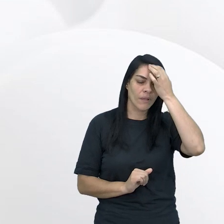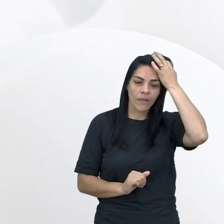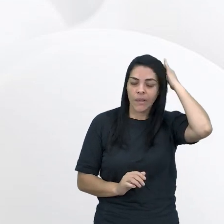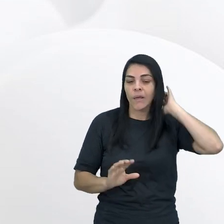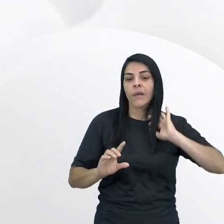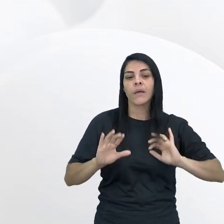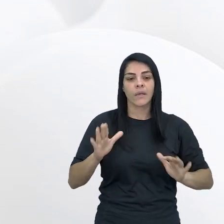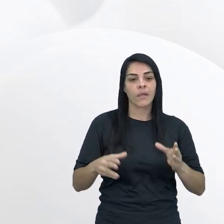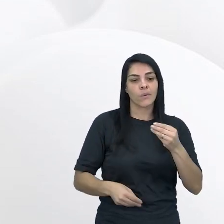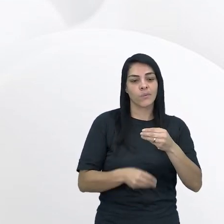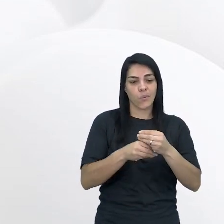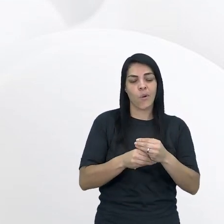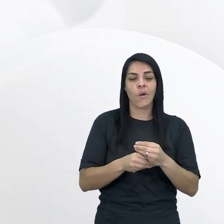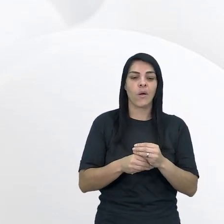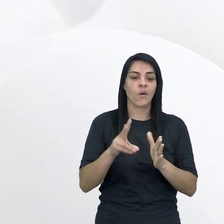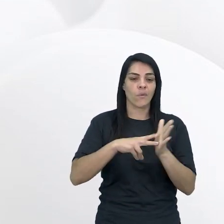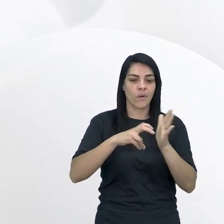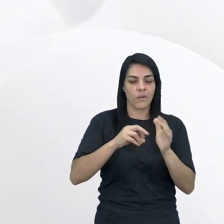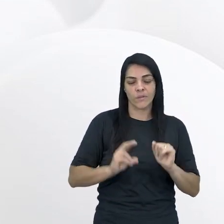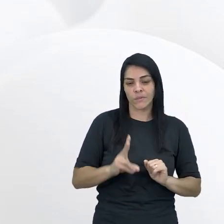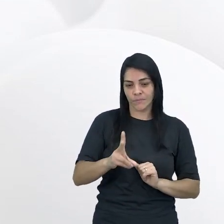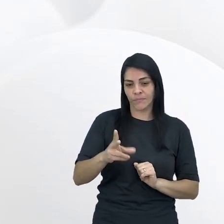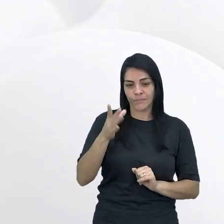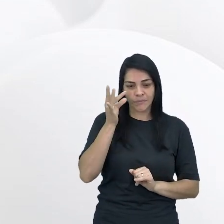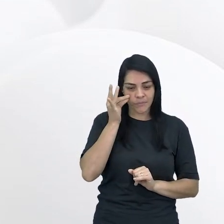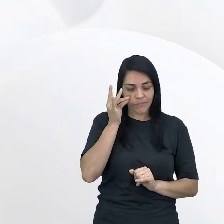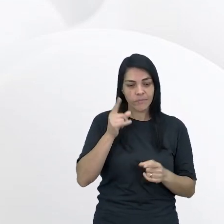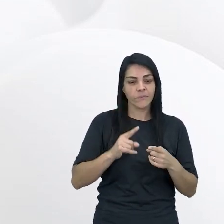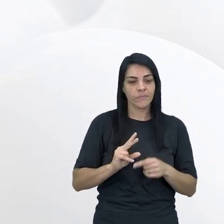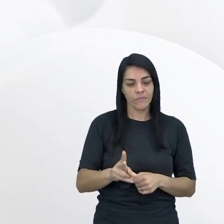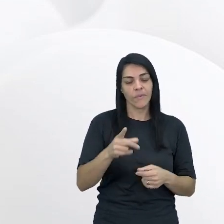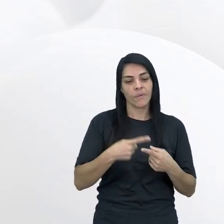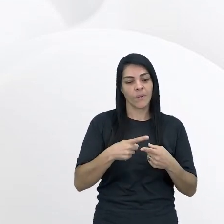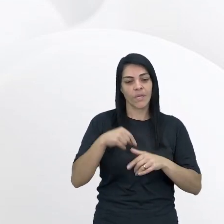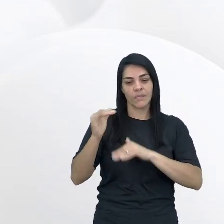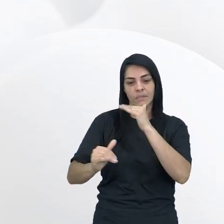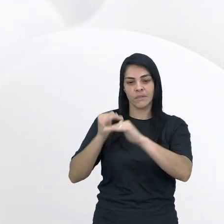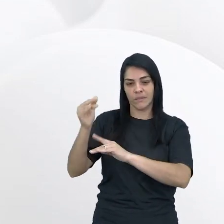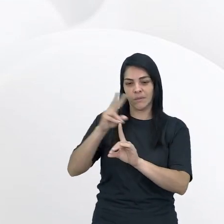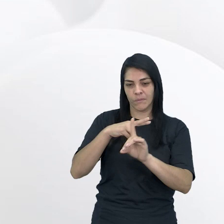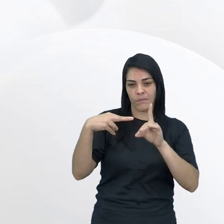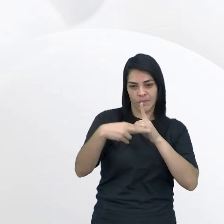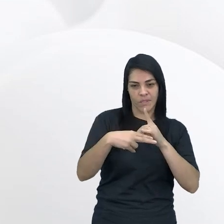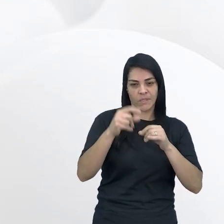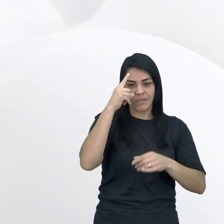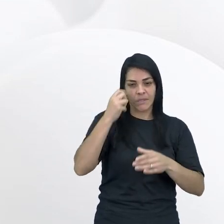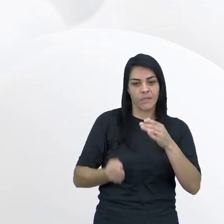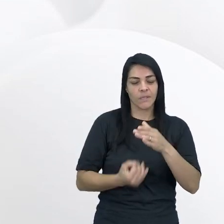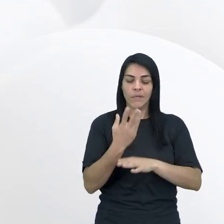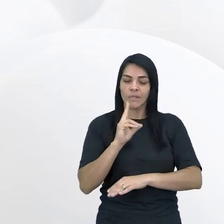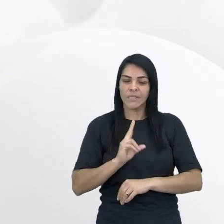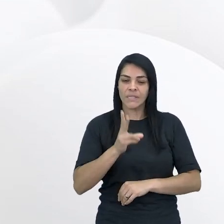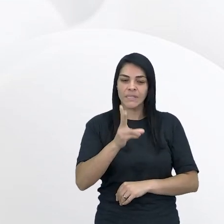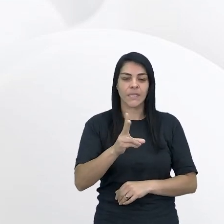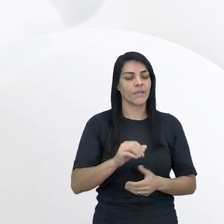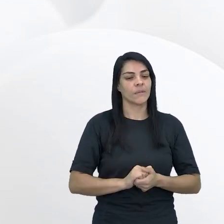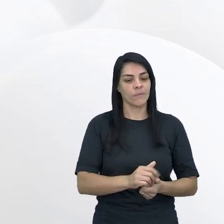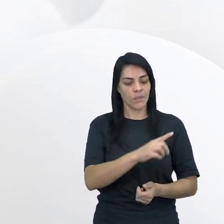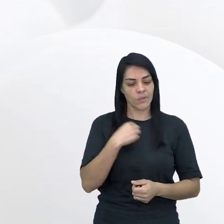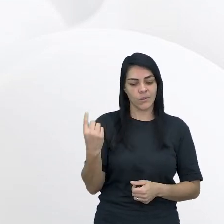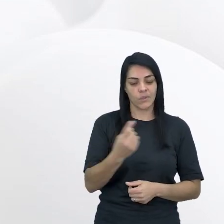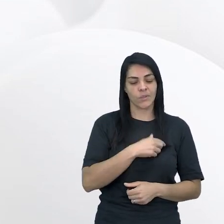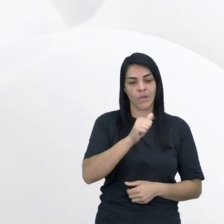de vocabulário sempre vai estar presente e também o desenvolvimento da percepção e da criatividade. Sempre estarão presentes aí nos